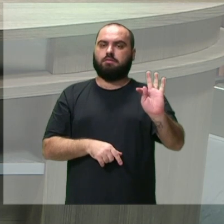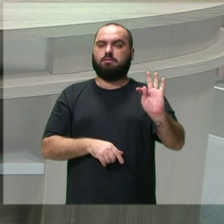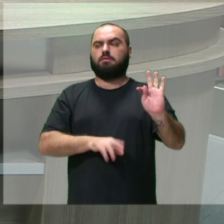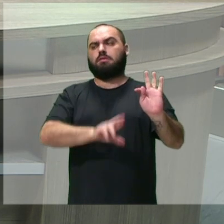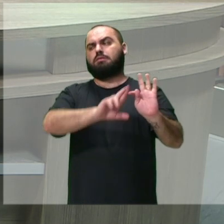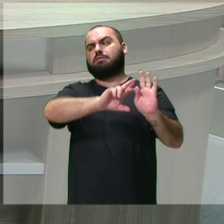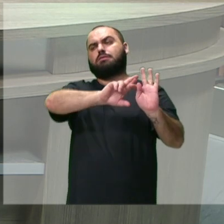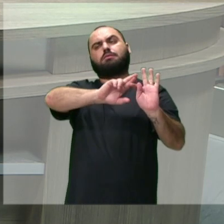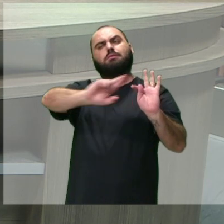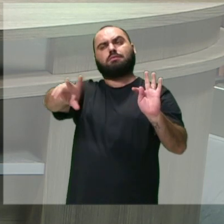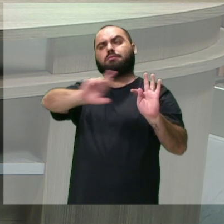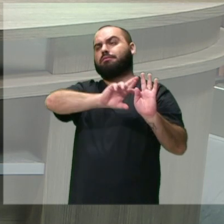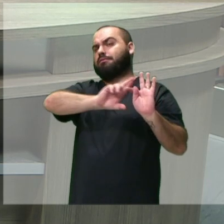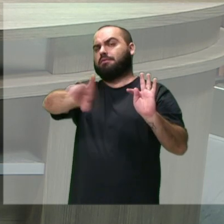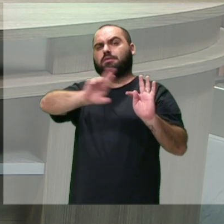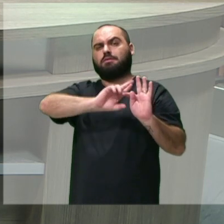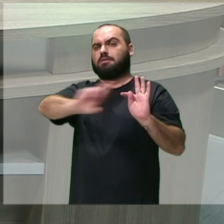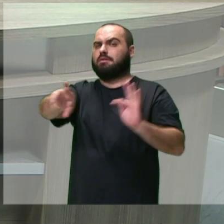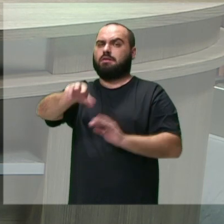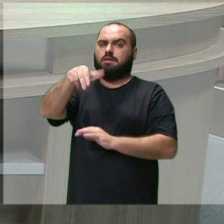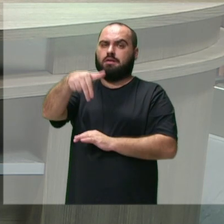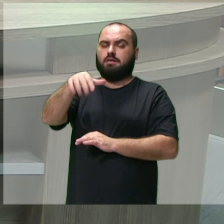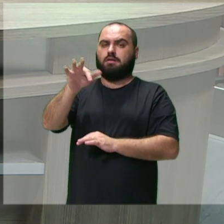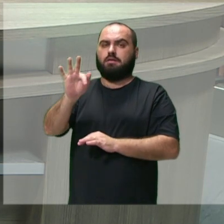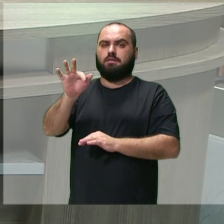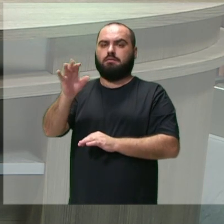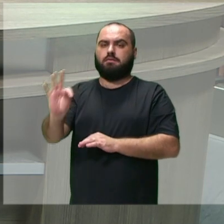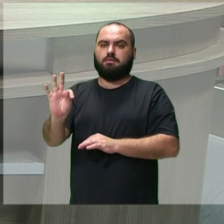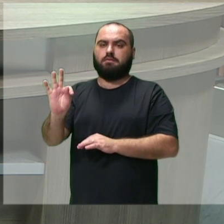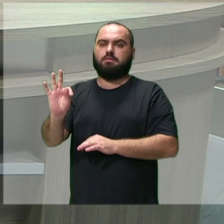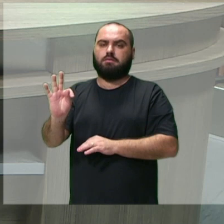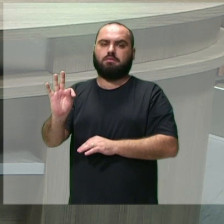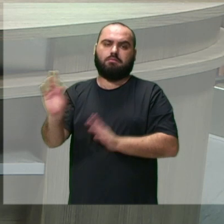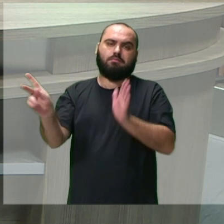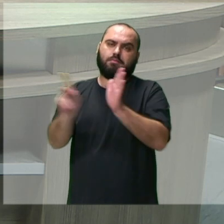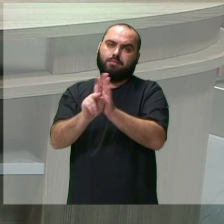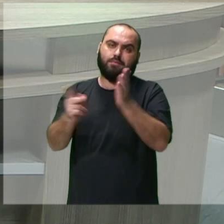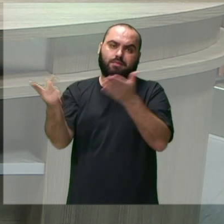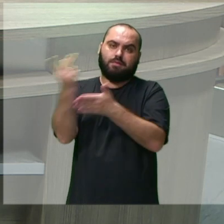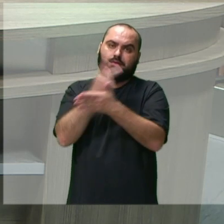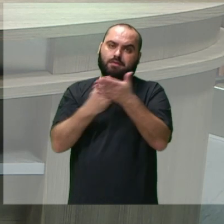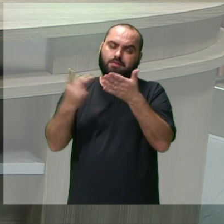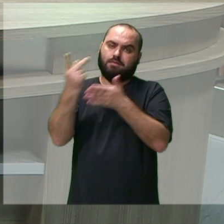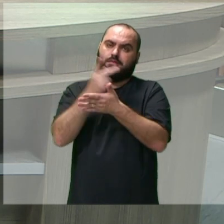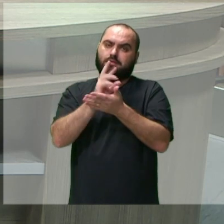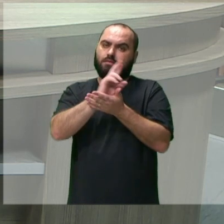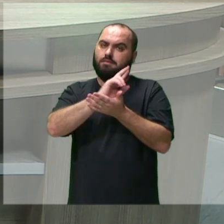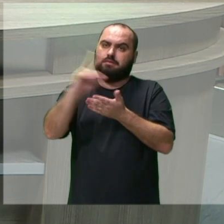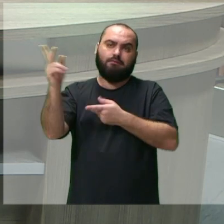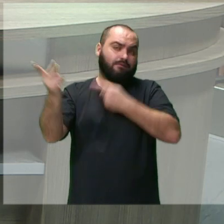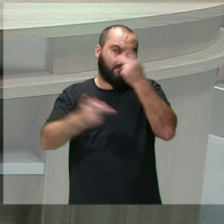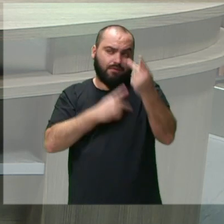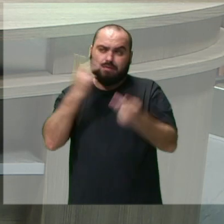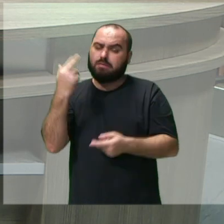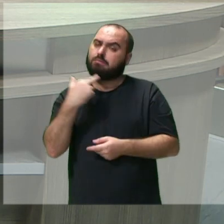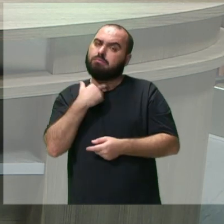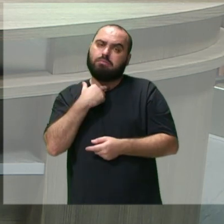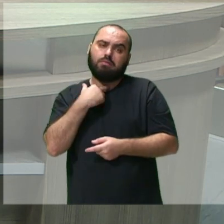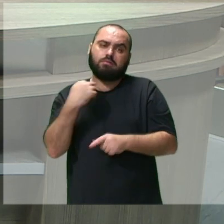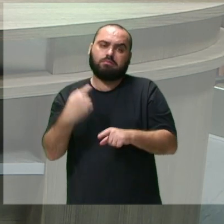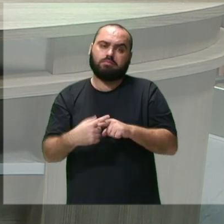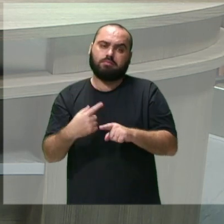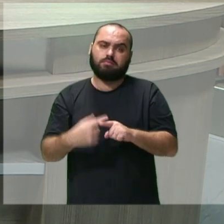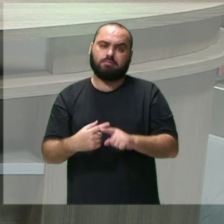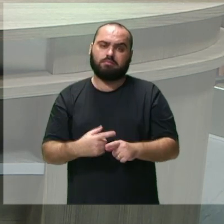outra história que vai trabalhar com criptoarte, é um outro universo, mas eu não posso falar muito porque